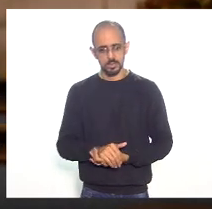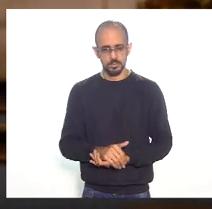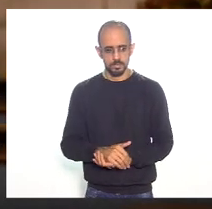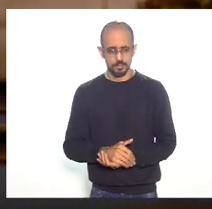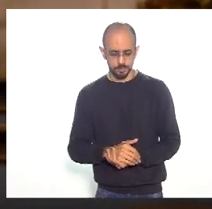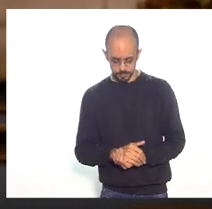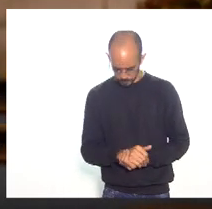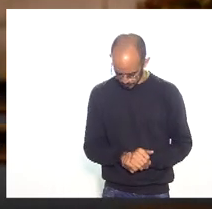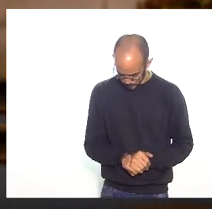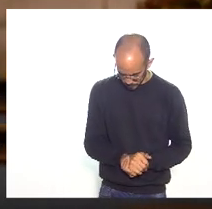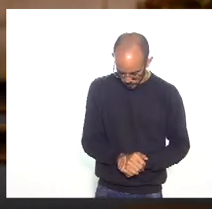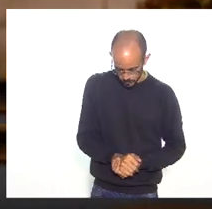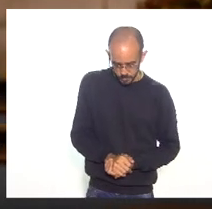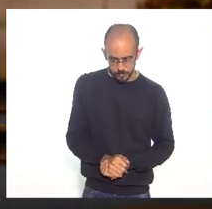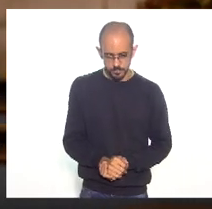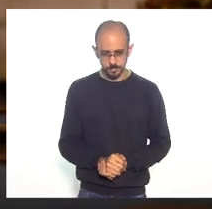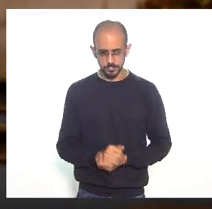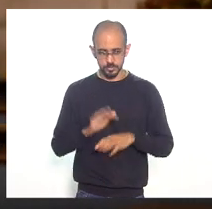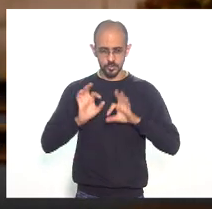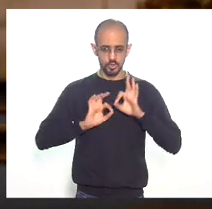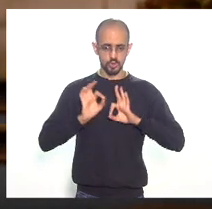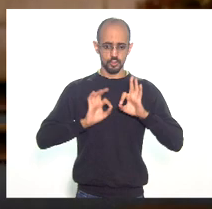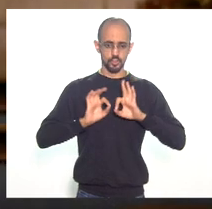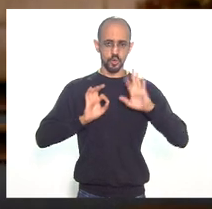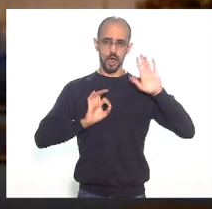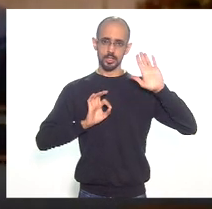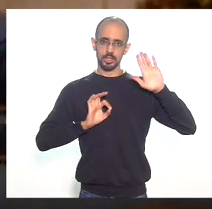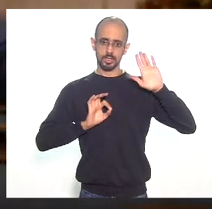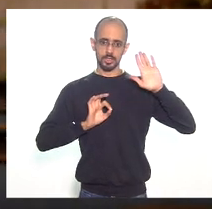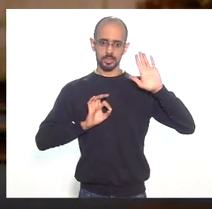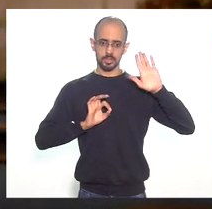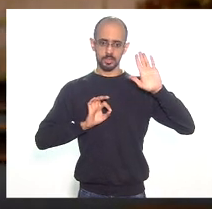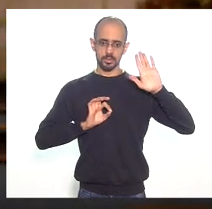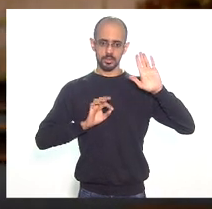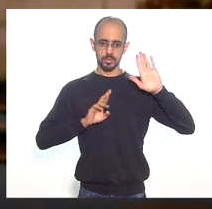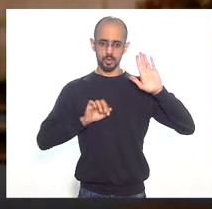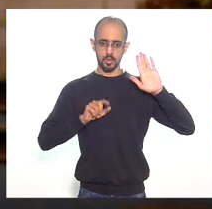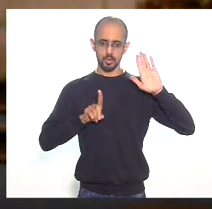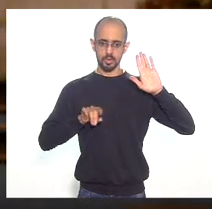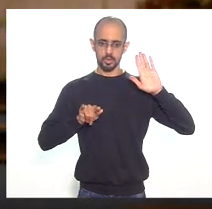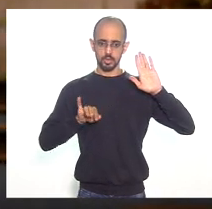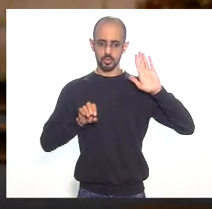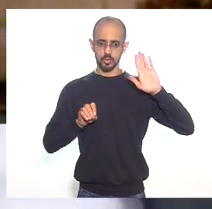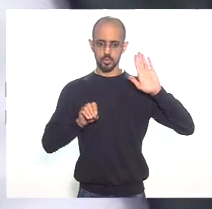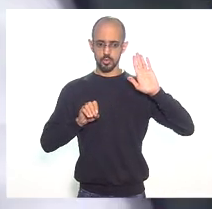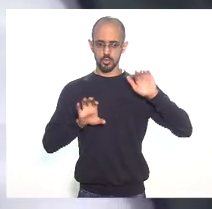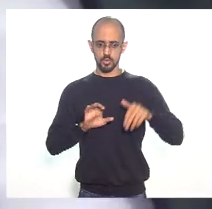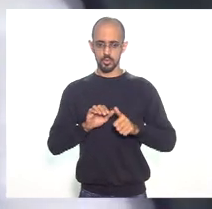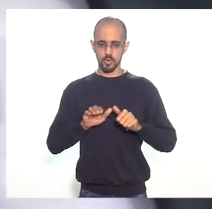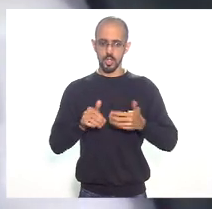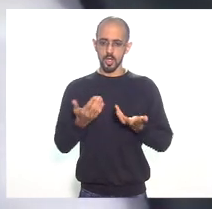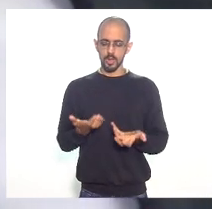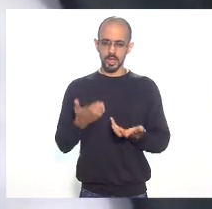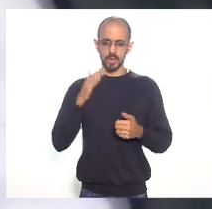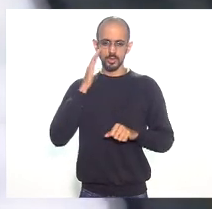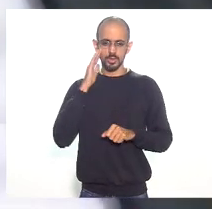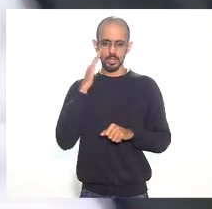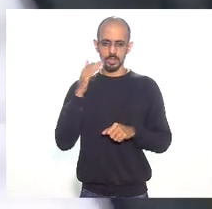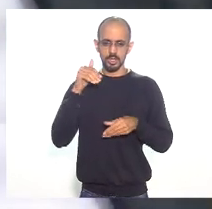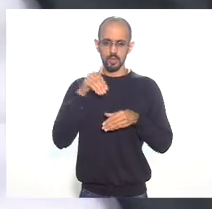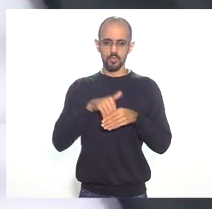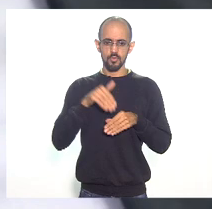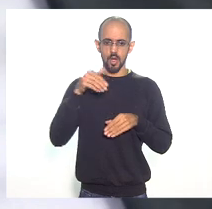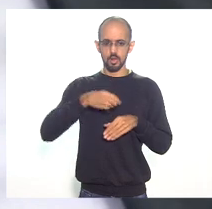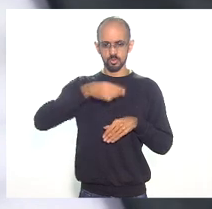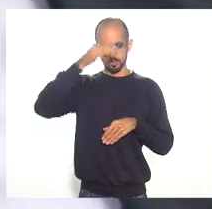Amorim. entender nessa proposta do voto do deputado Márcio